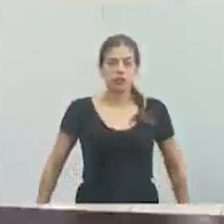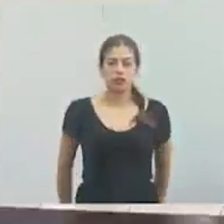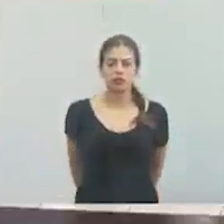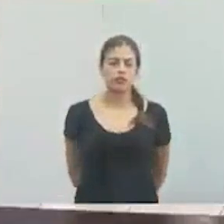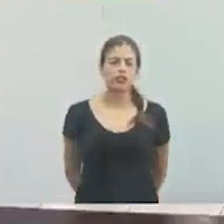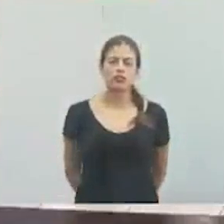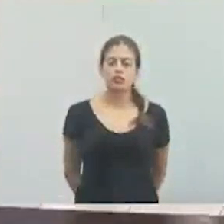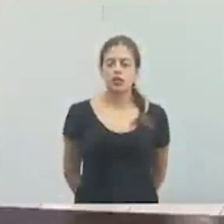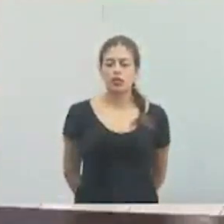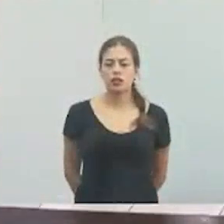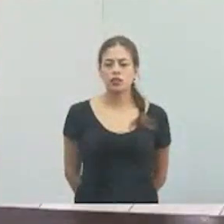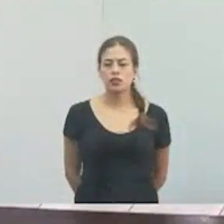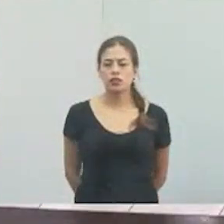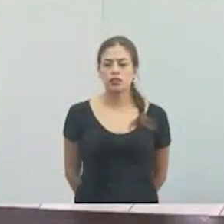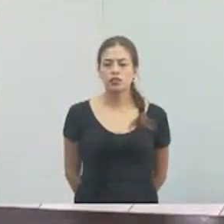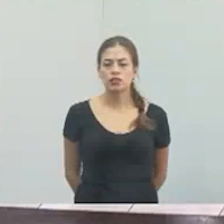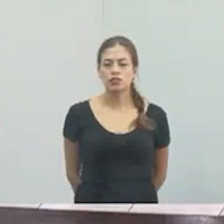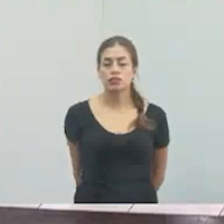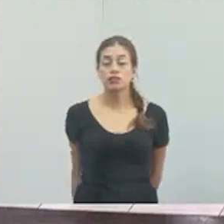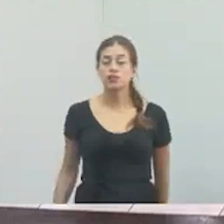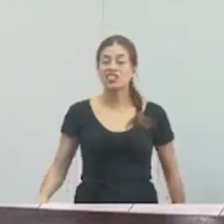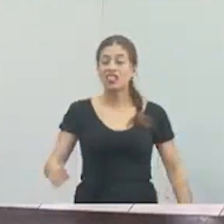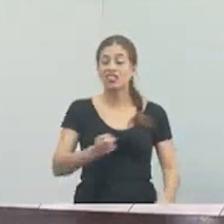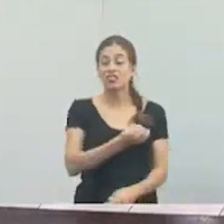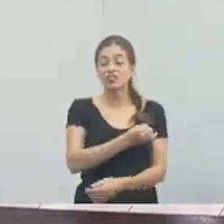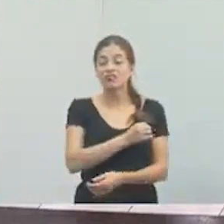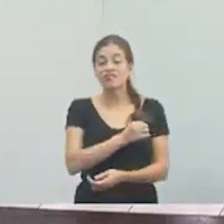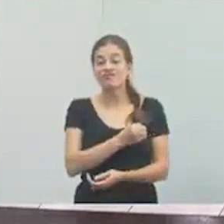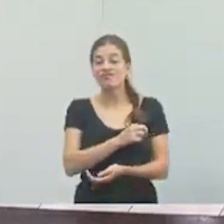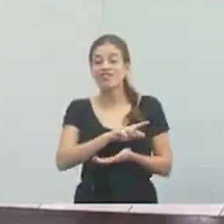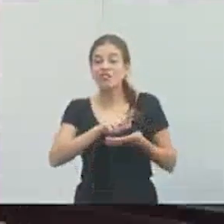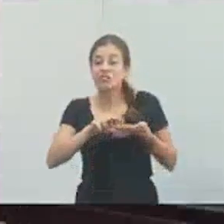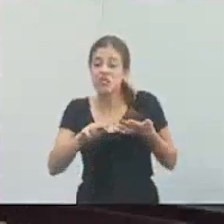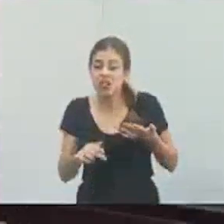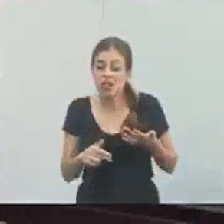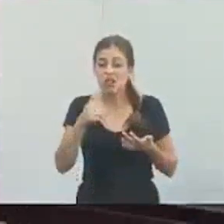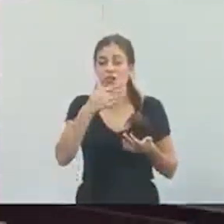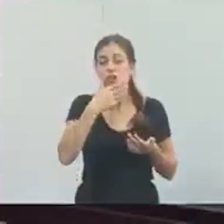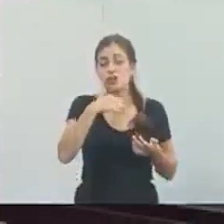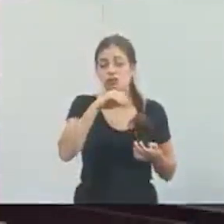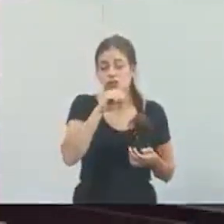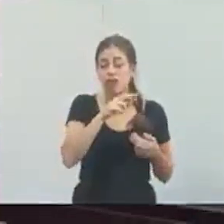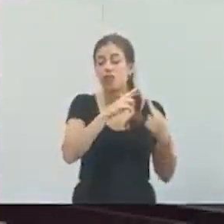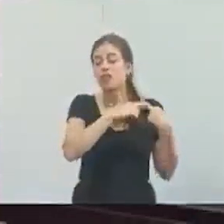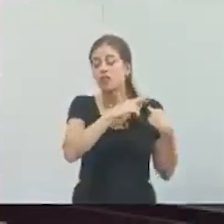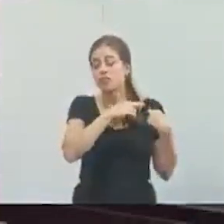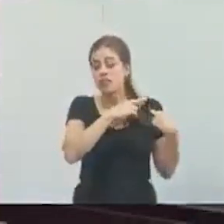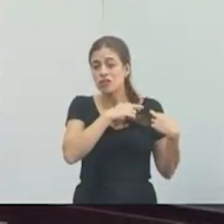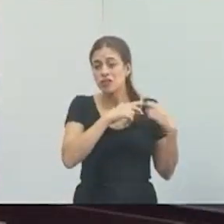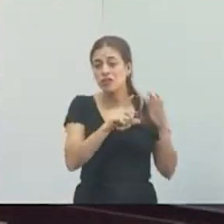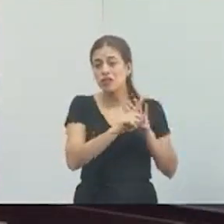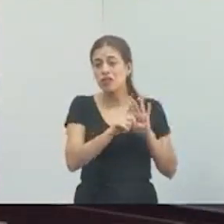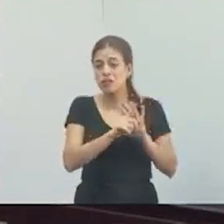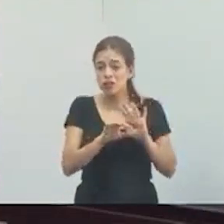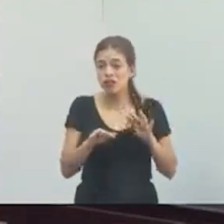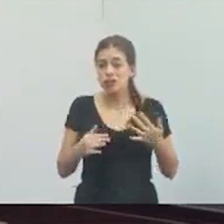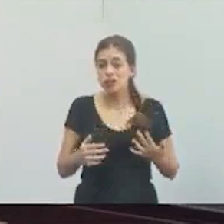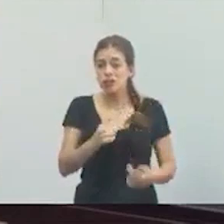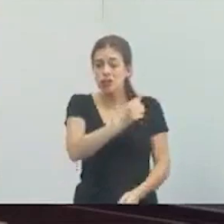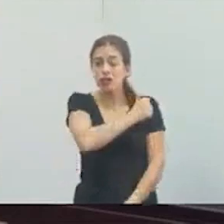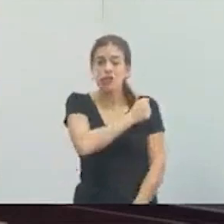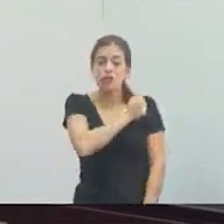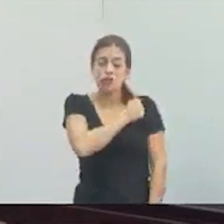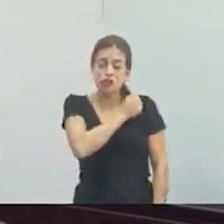municipal. Eu tenho sido procurado por vários pais e responsáveis legais de alunos da nossa rede pública municipal.